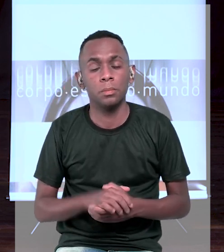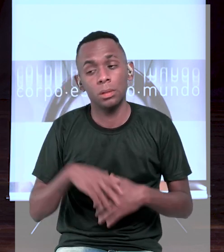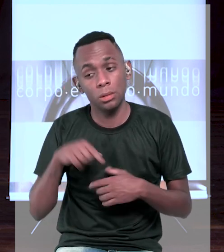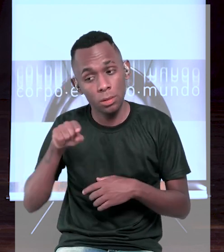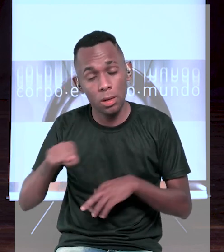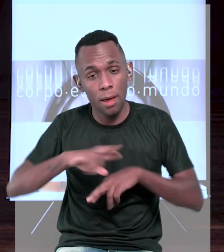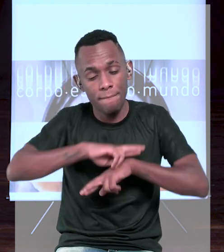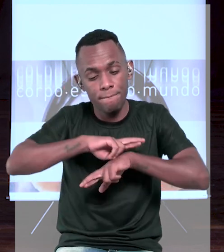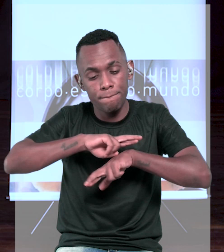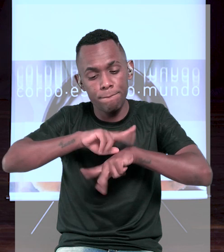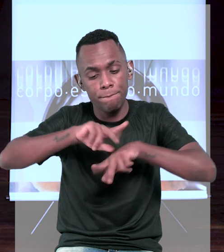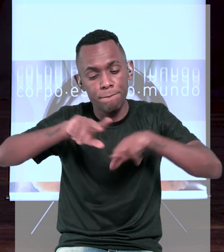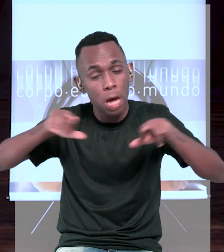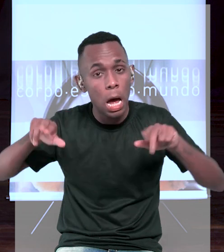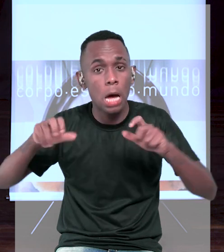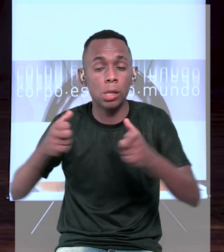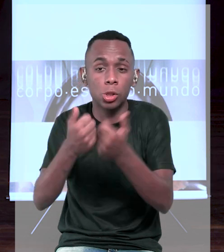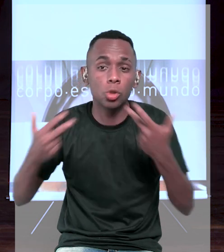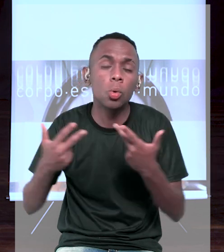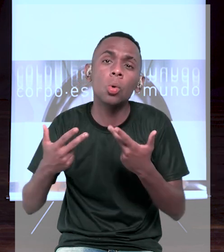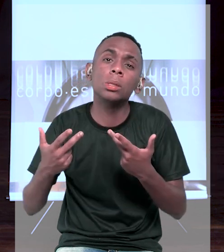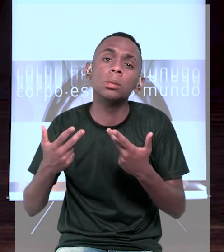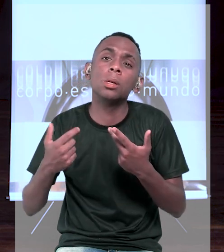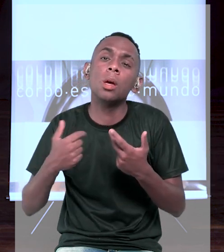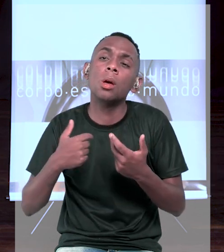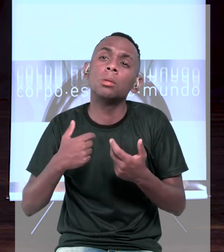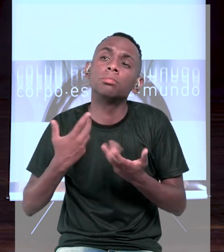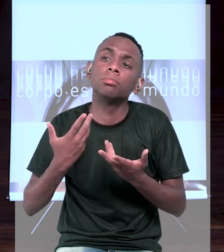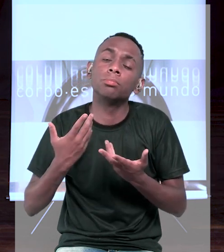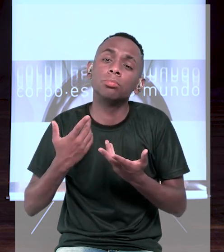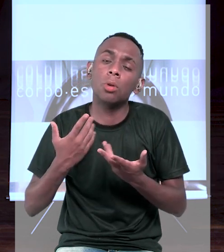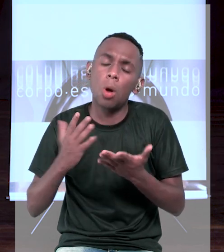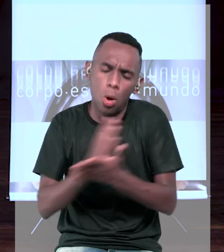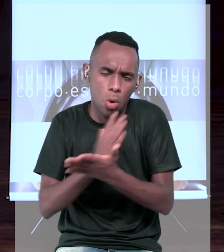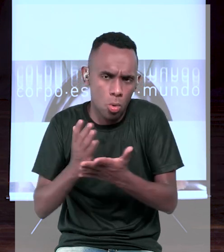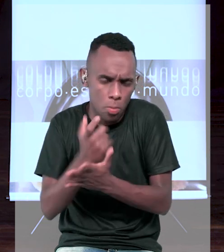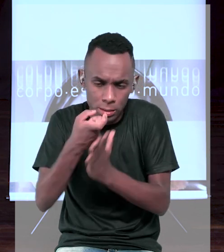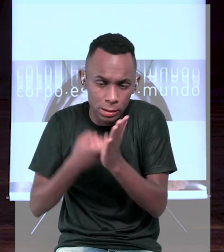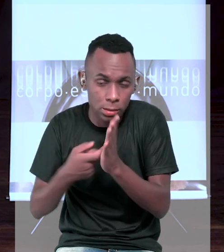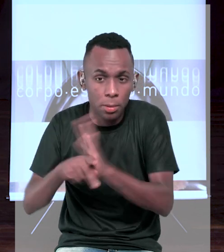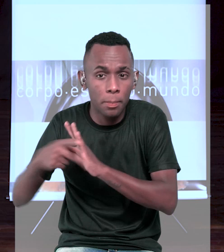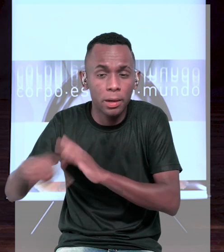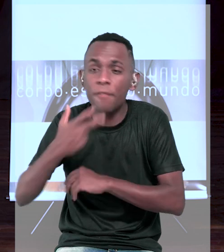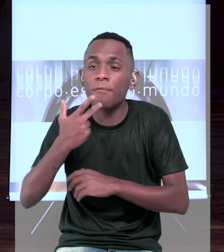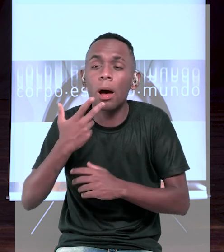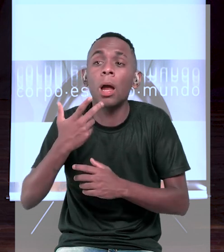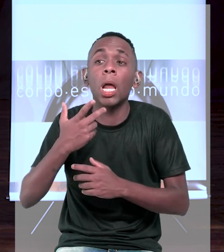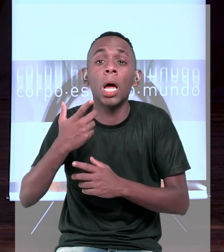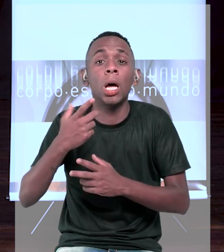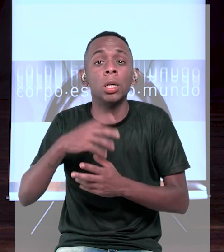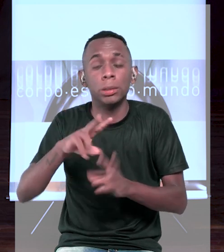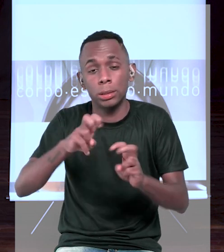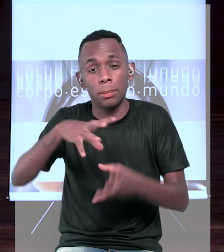coisas que eu gostaria de recortar, nos diz o seguinte. Numa das partes dessa vida do espírito, que está num texto original